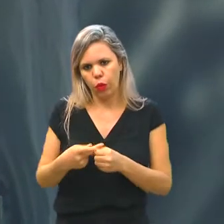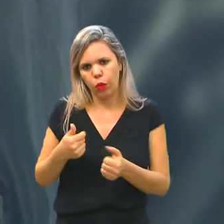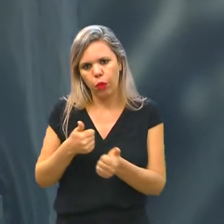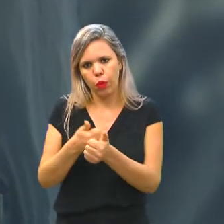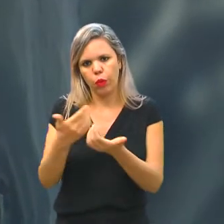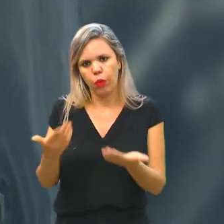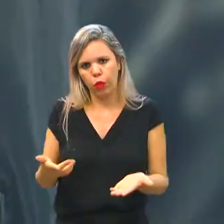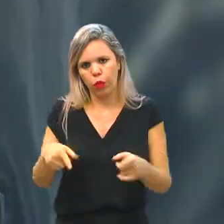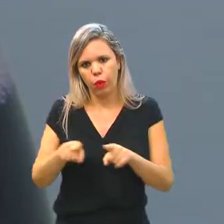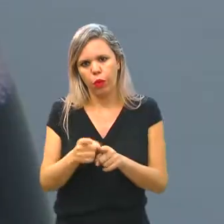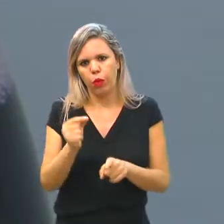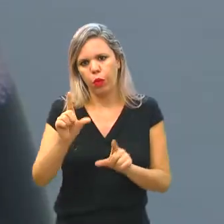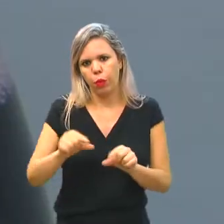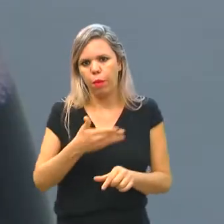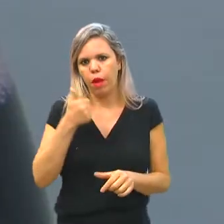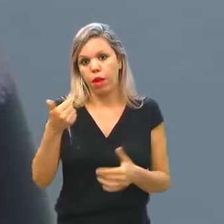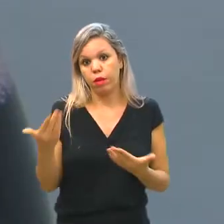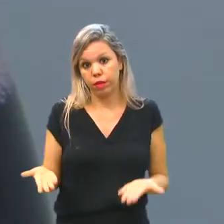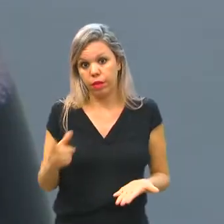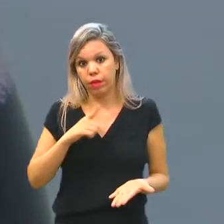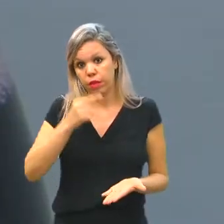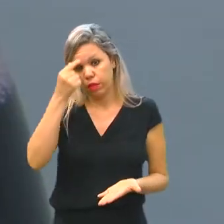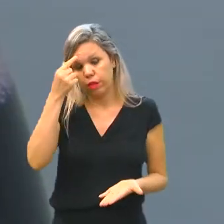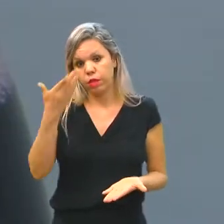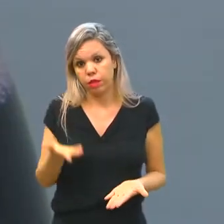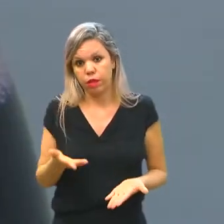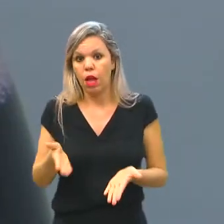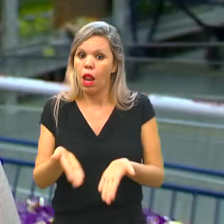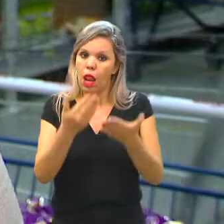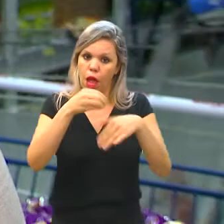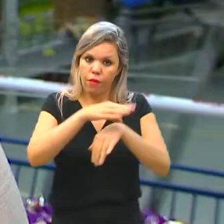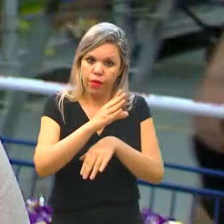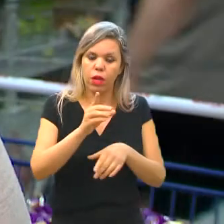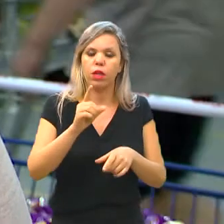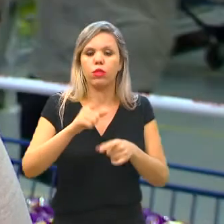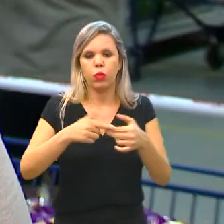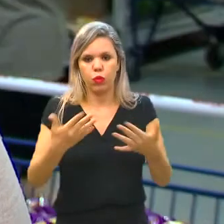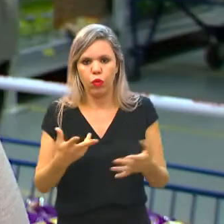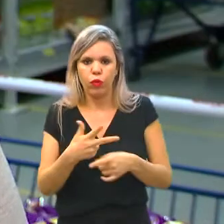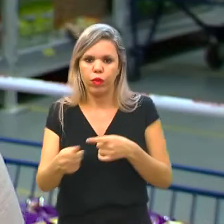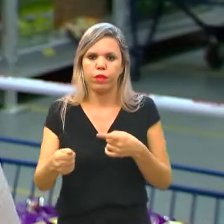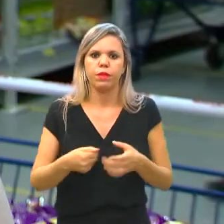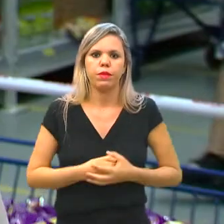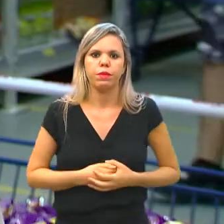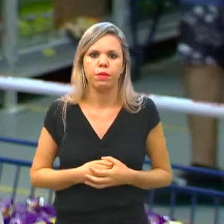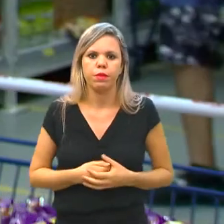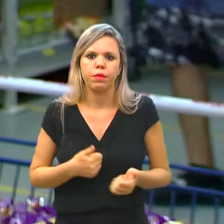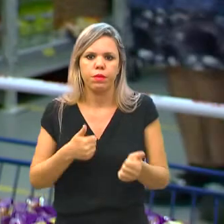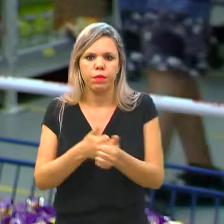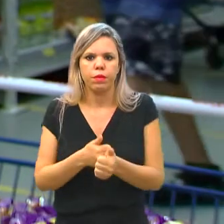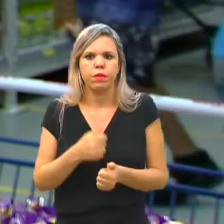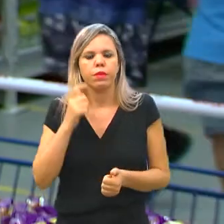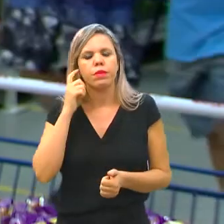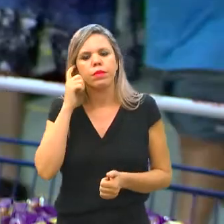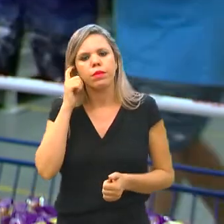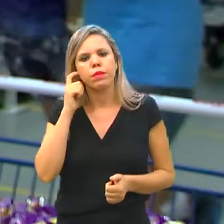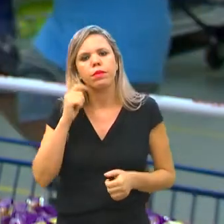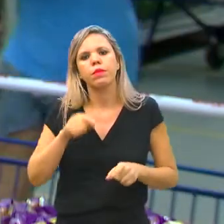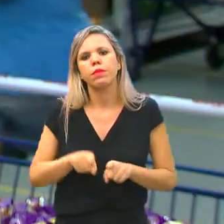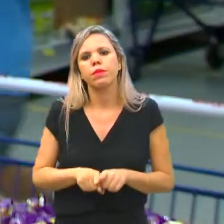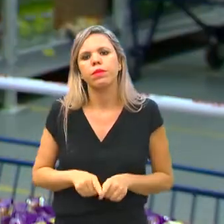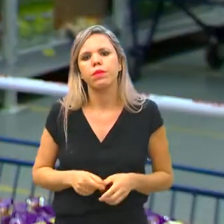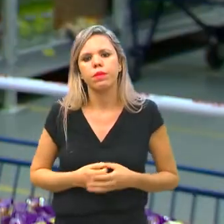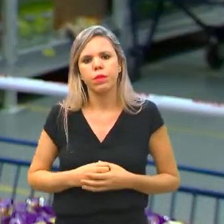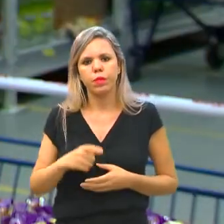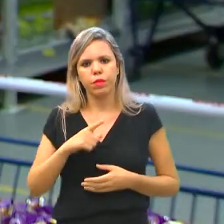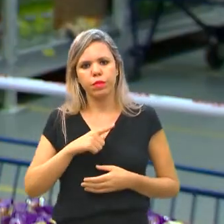produto próximo, mas está com preço melhor. Ele tem ciência que ele está levando uma mercadoria que está vencendo, né, próximo do vencimento,